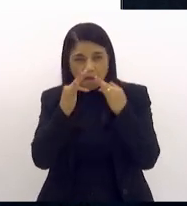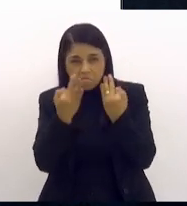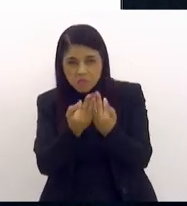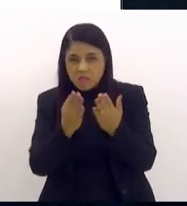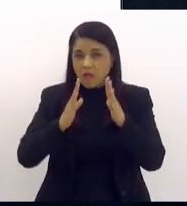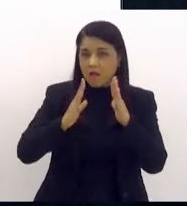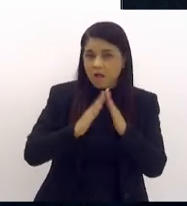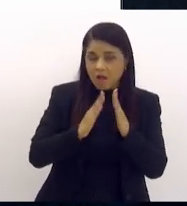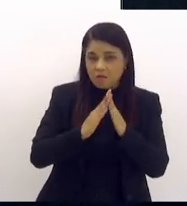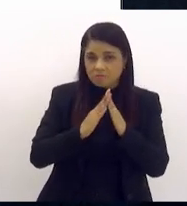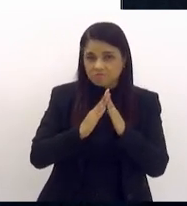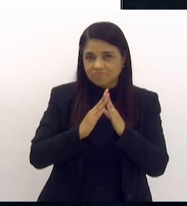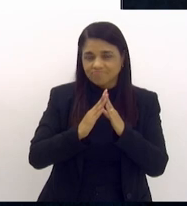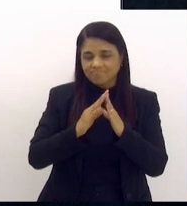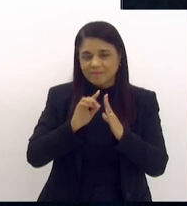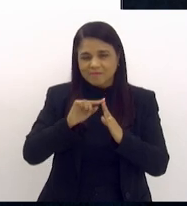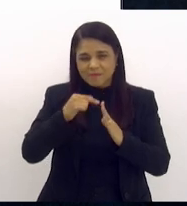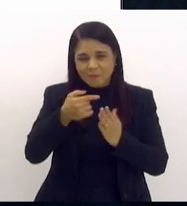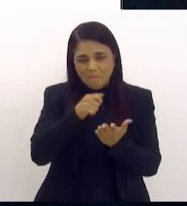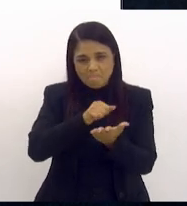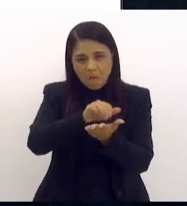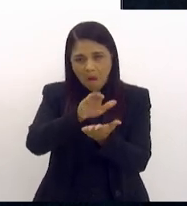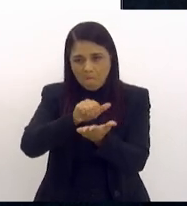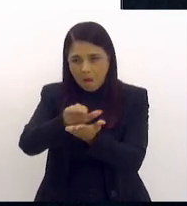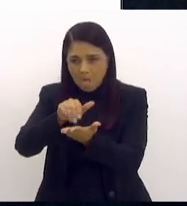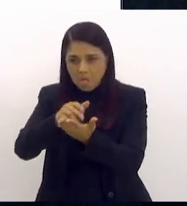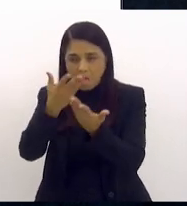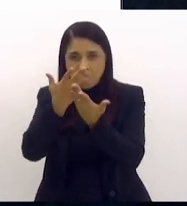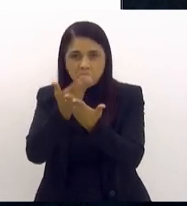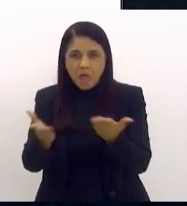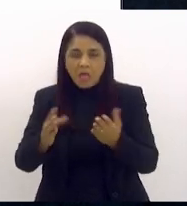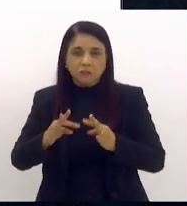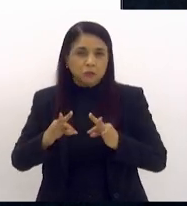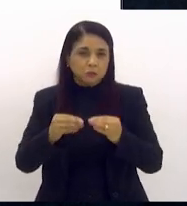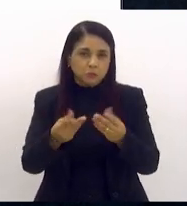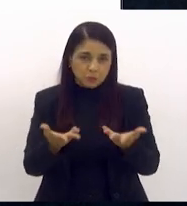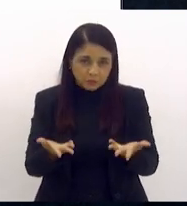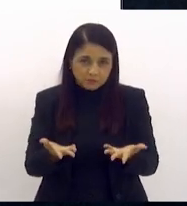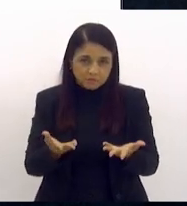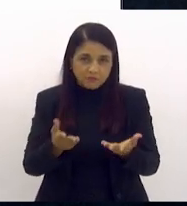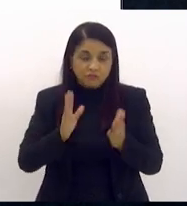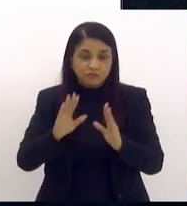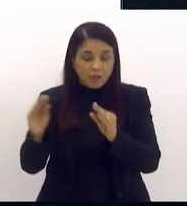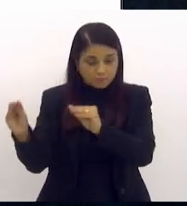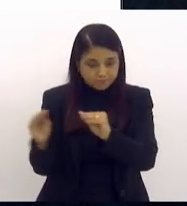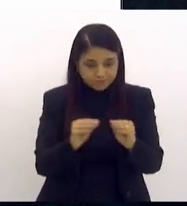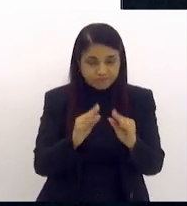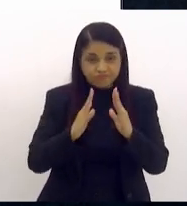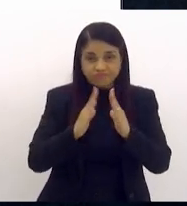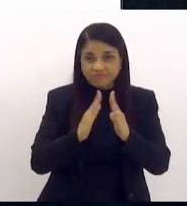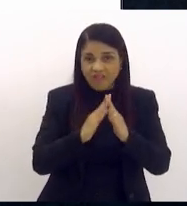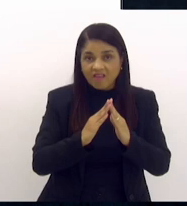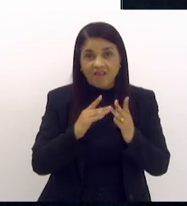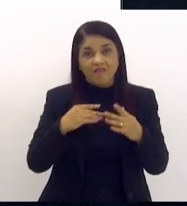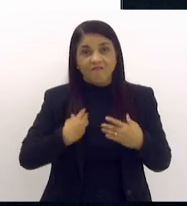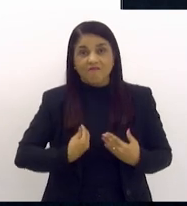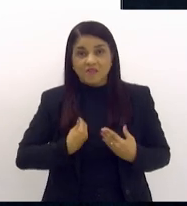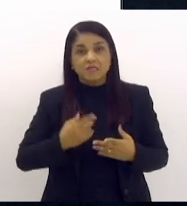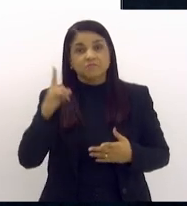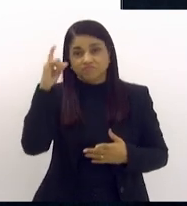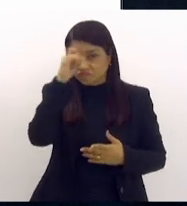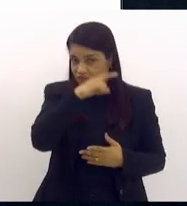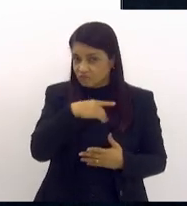casas e depois perdem o emprego ficam sem nada que que elas vão fazend elas já estão lá já mudaram suas vidas é uma situação bem mais